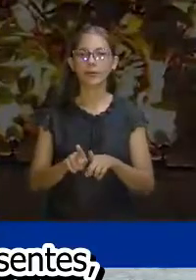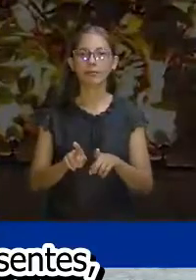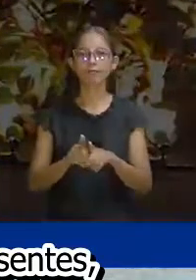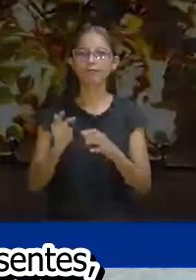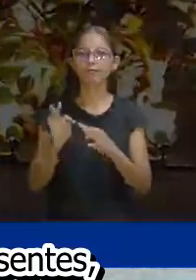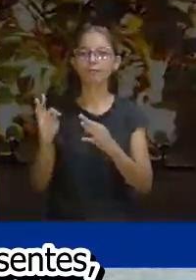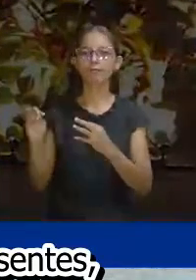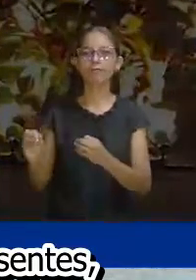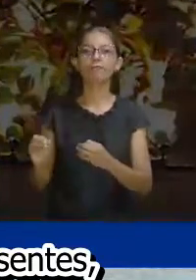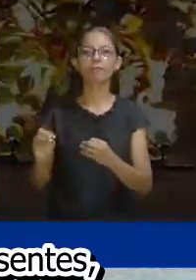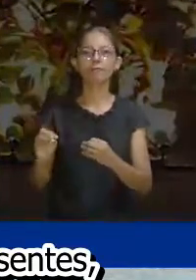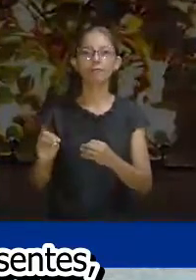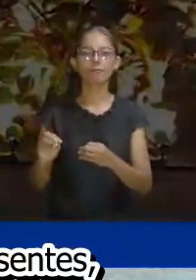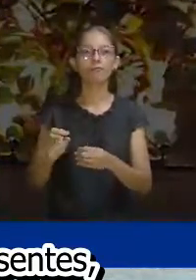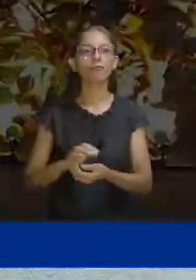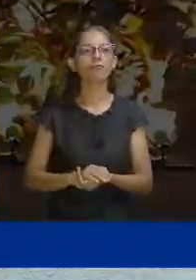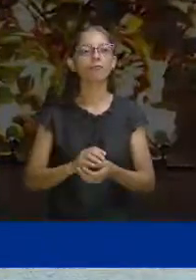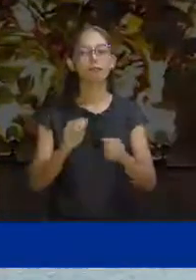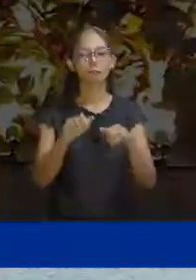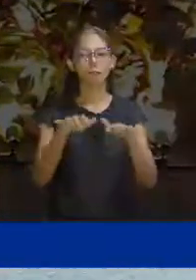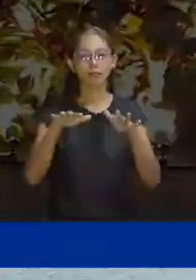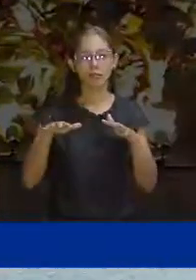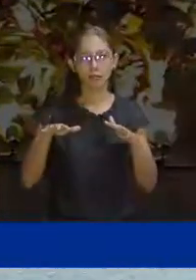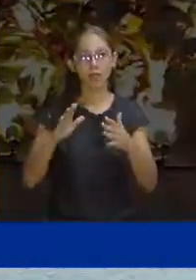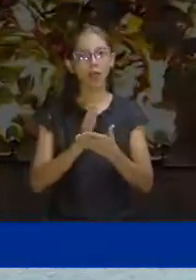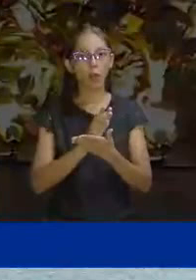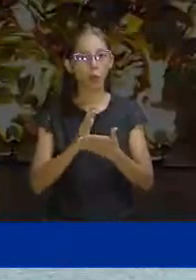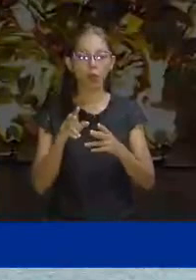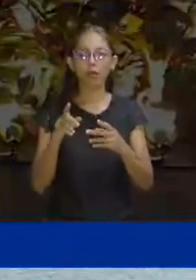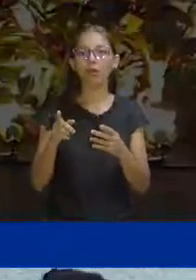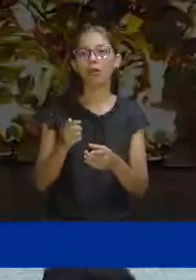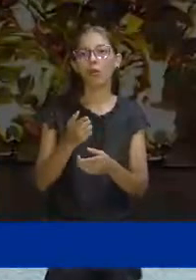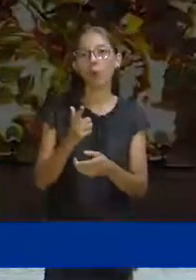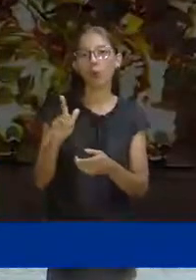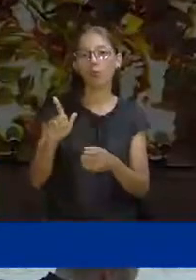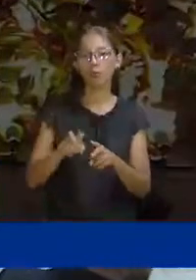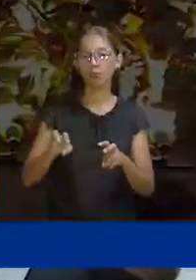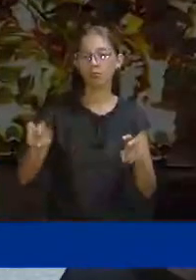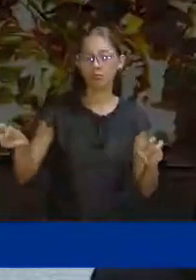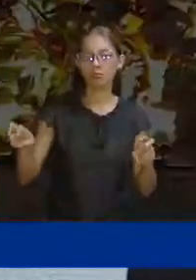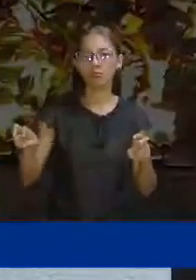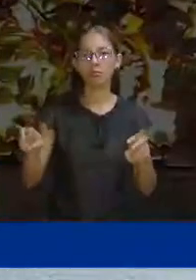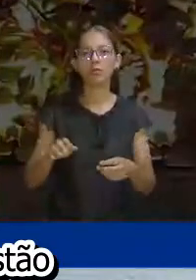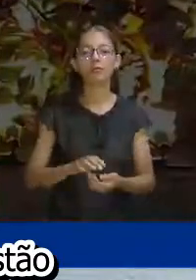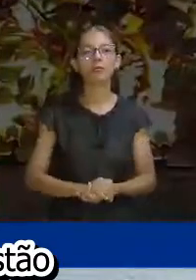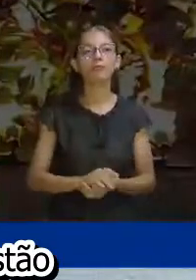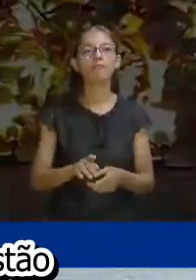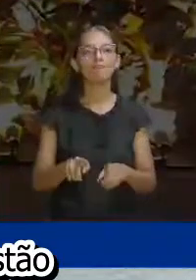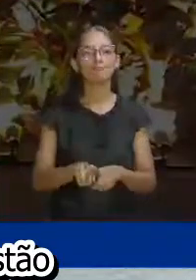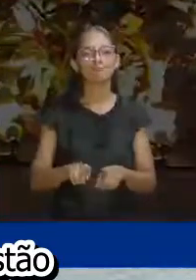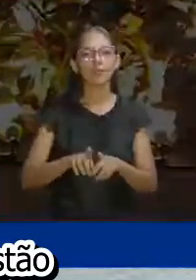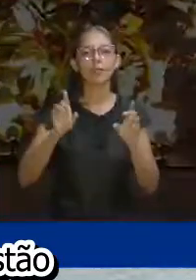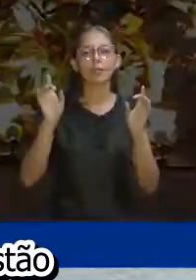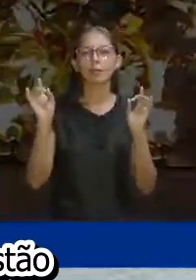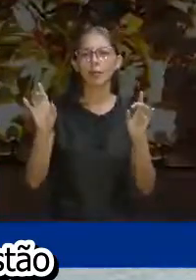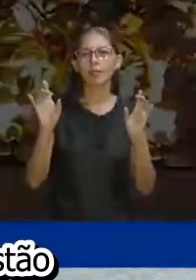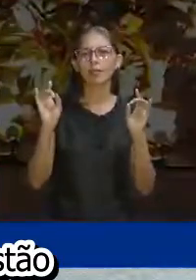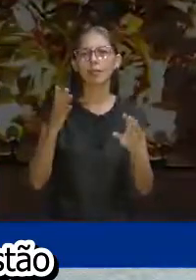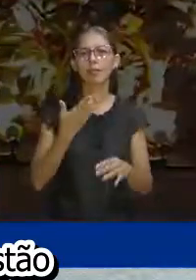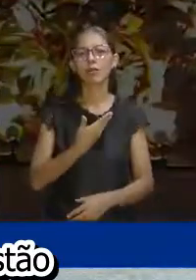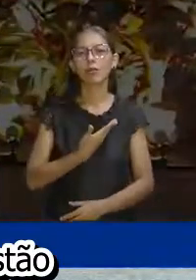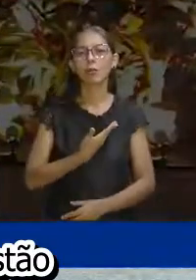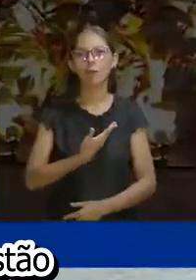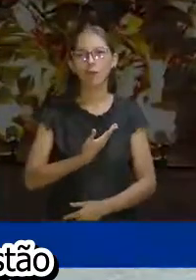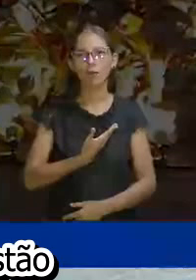autoridades que foram mencionadas, que estão presentes, em especial meus colegas, nossos colegas, presidentes de tribunais